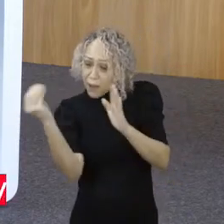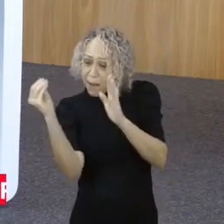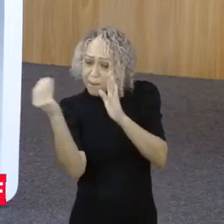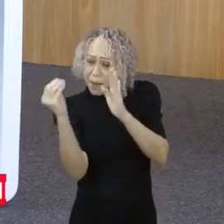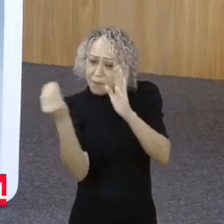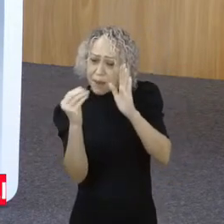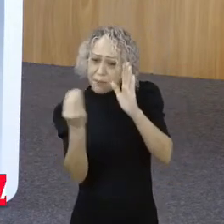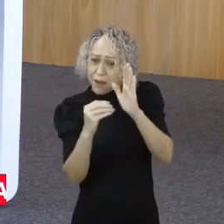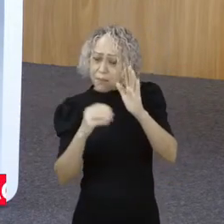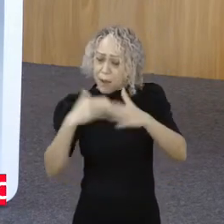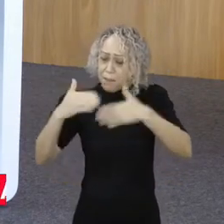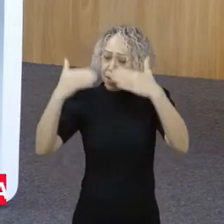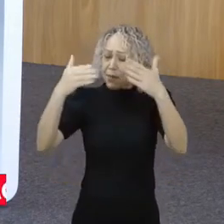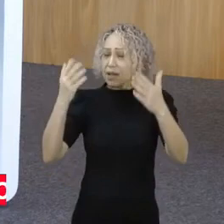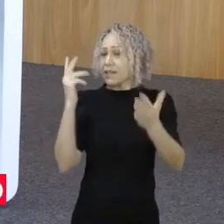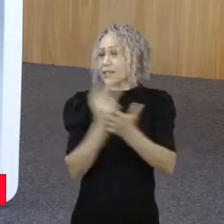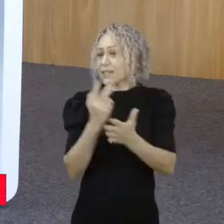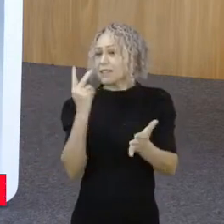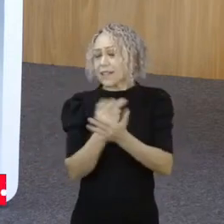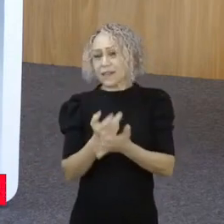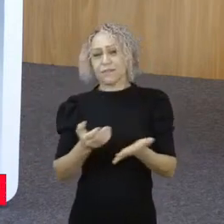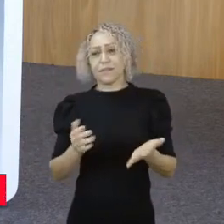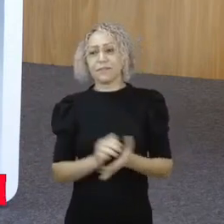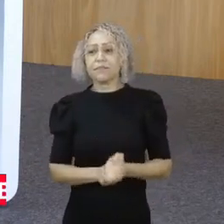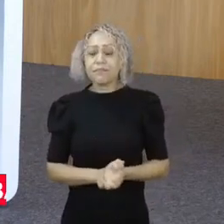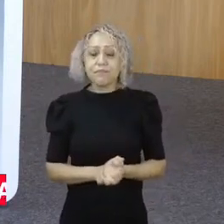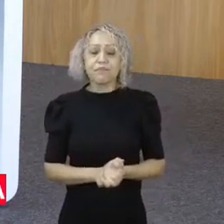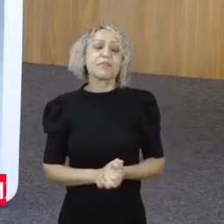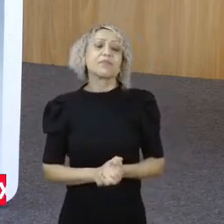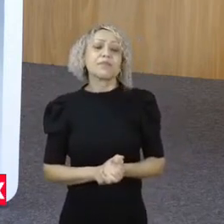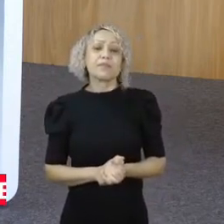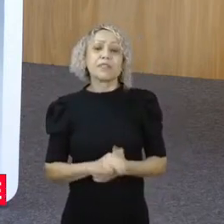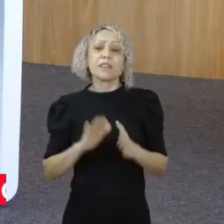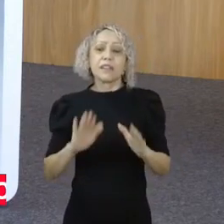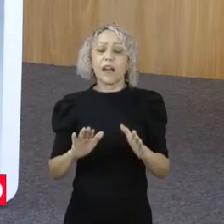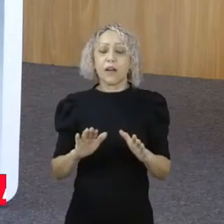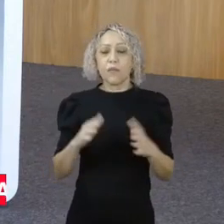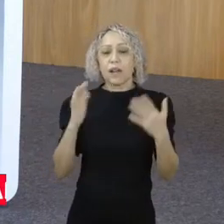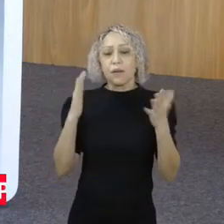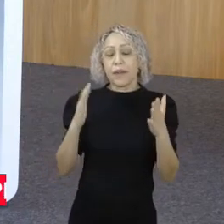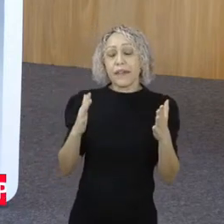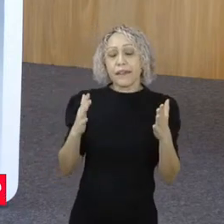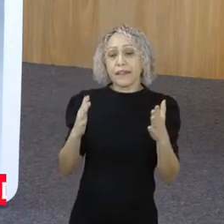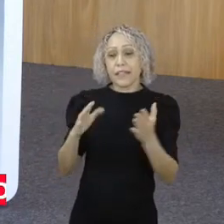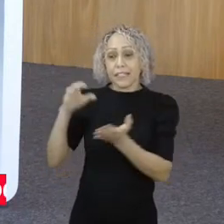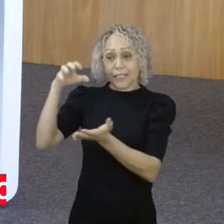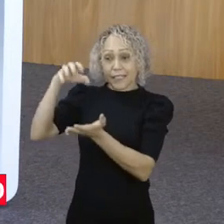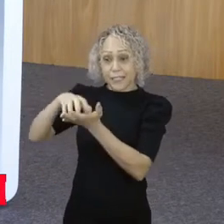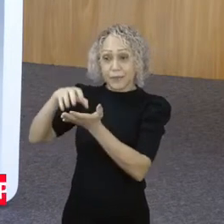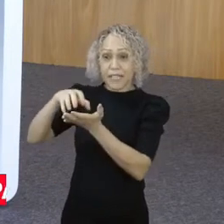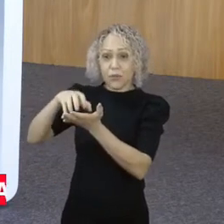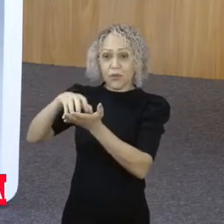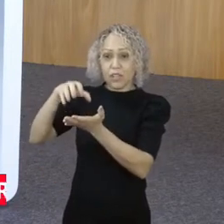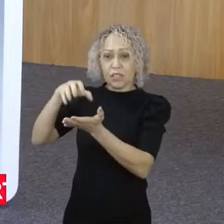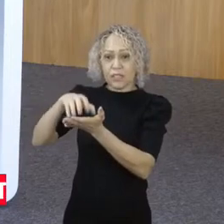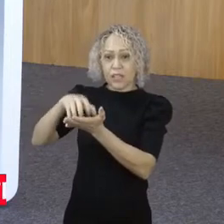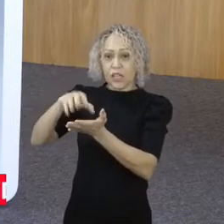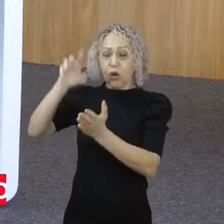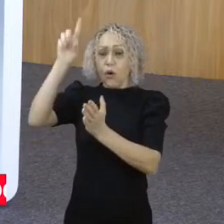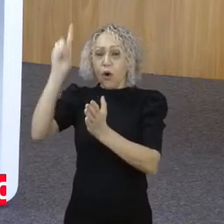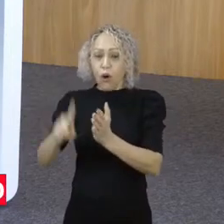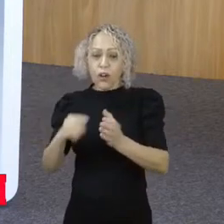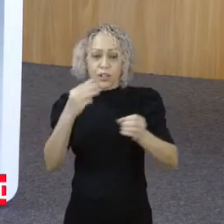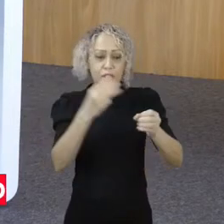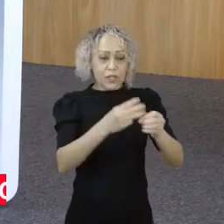essas candidaturas, né, e fazer essa grande união aí entre diretório e municípios. Agradeço muito sua presença e vou te dar um